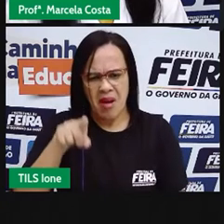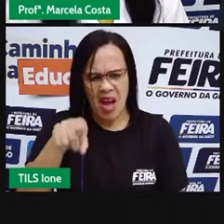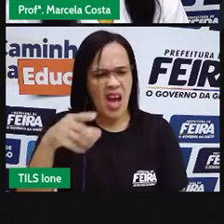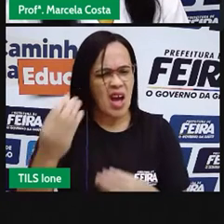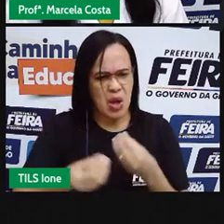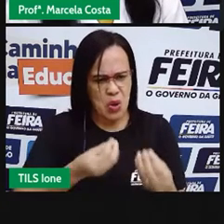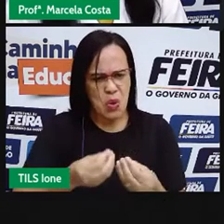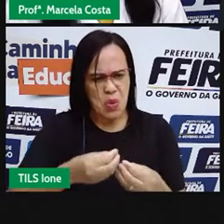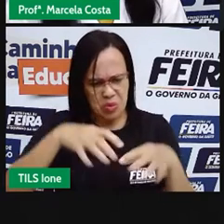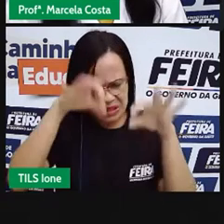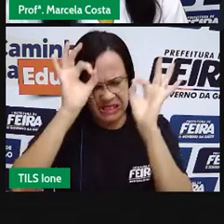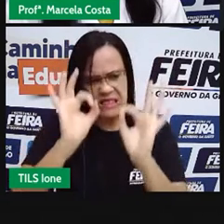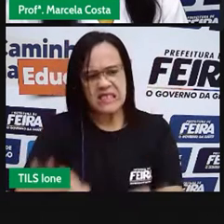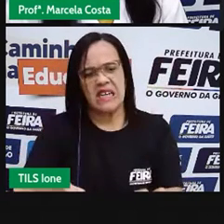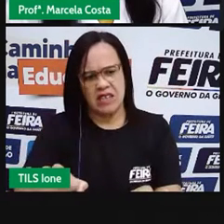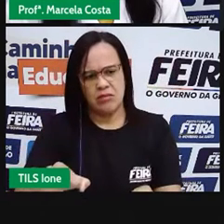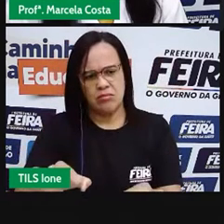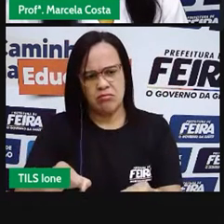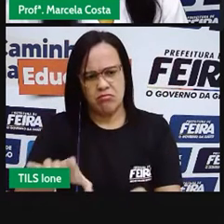ver